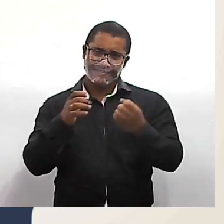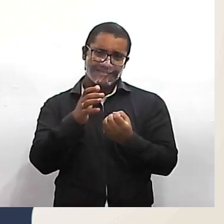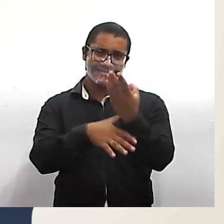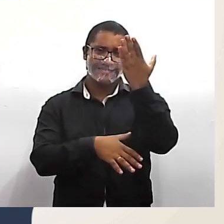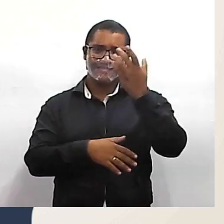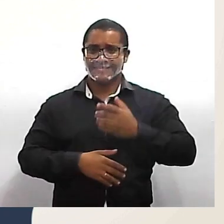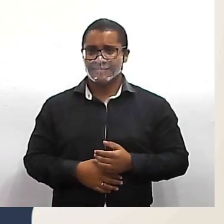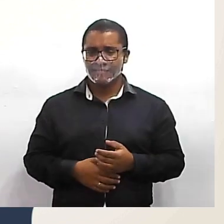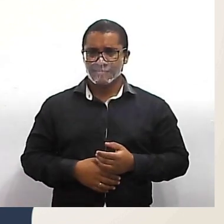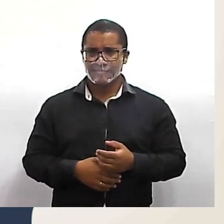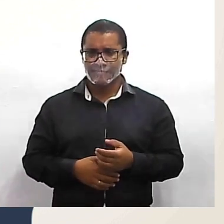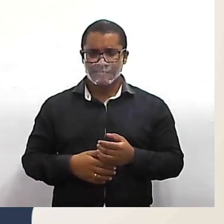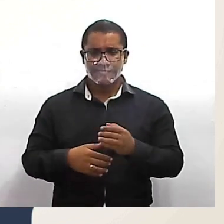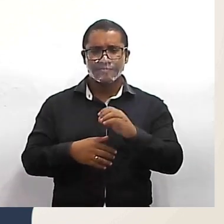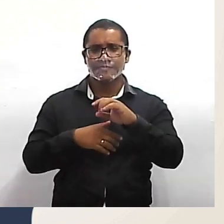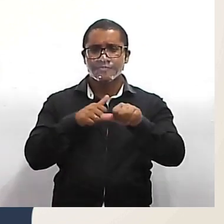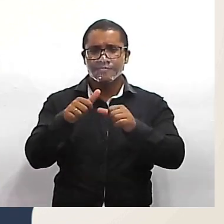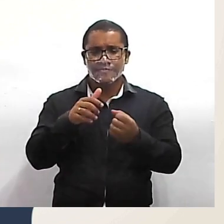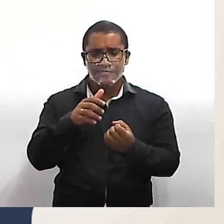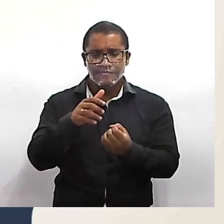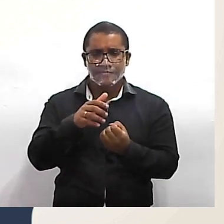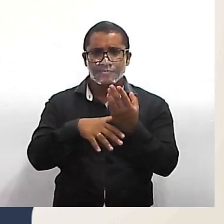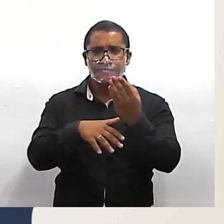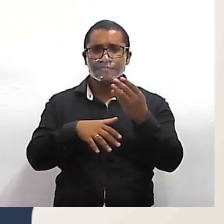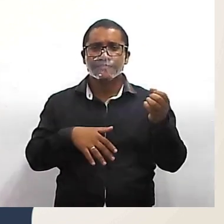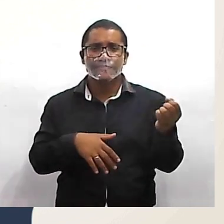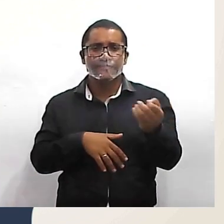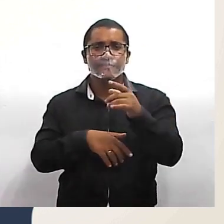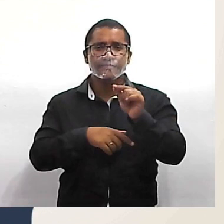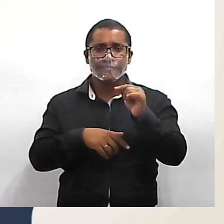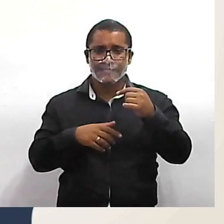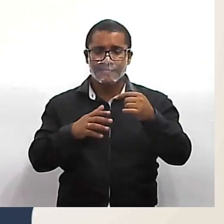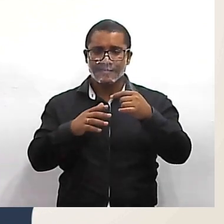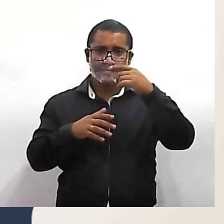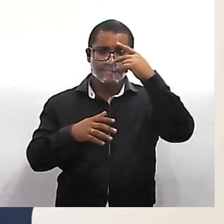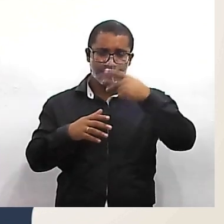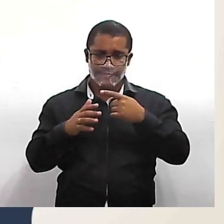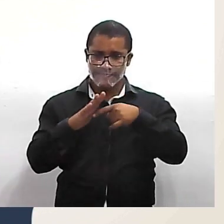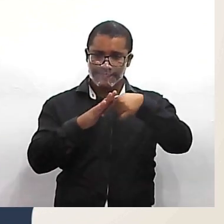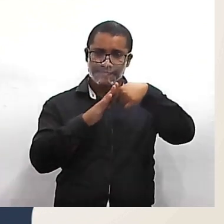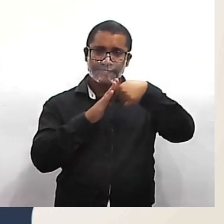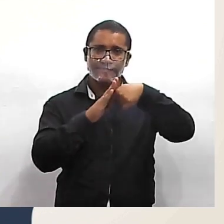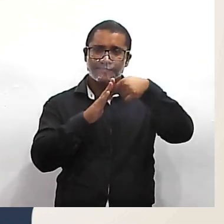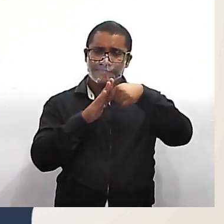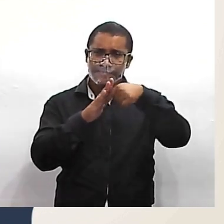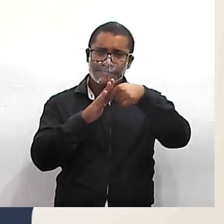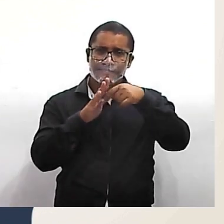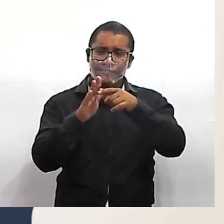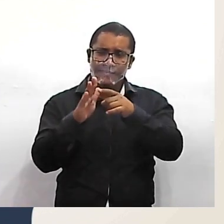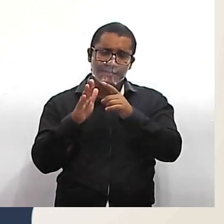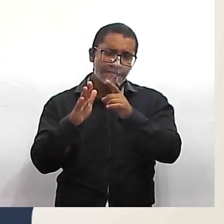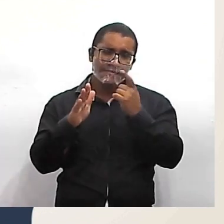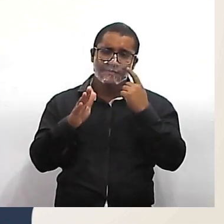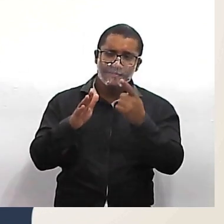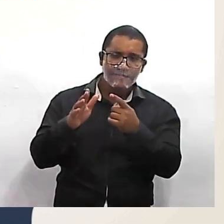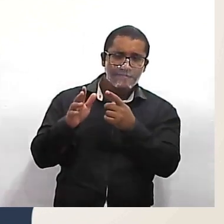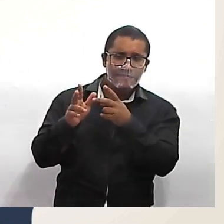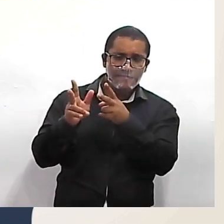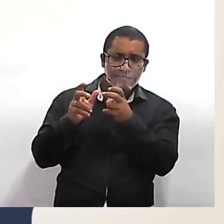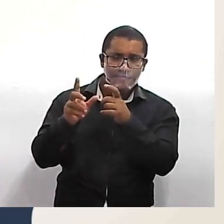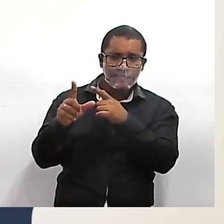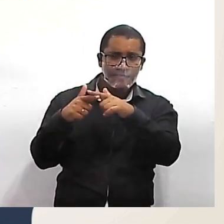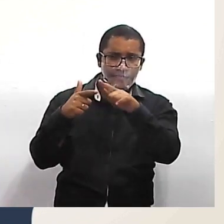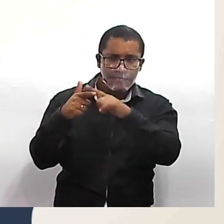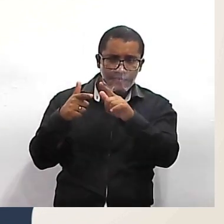é apresentada como resultado da capacidade de análise, ou seja, investigar um problema,